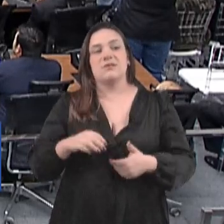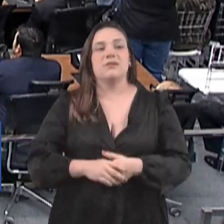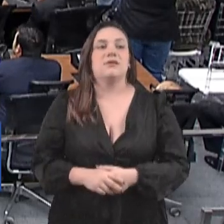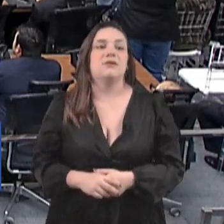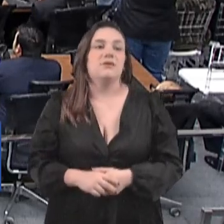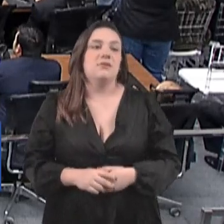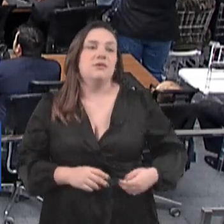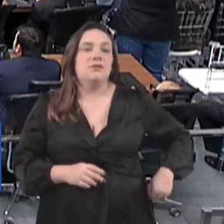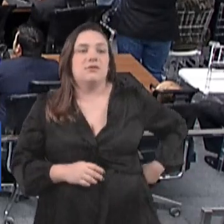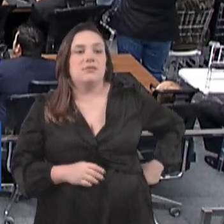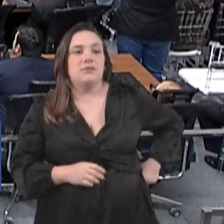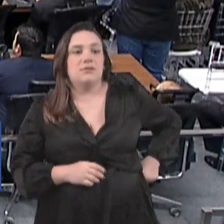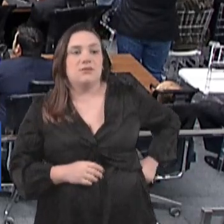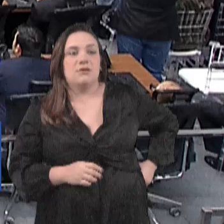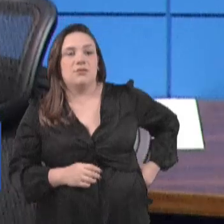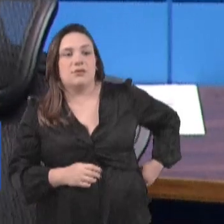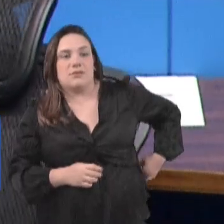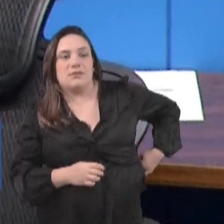Professora Marisa.